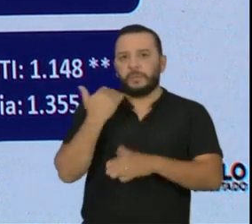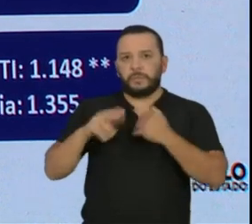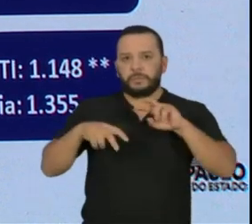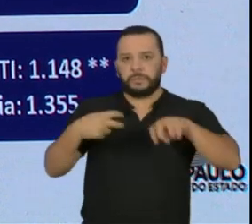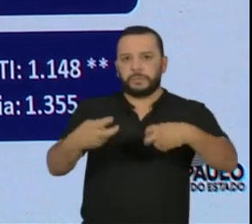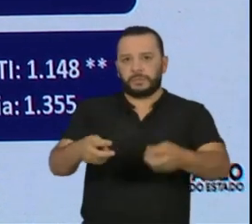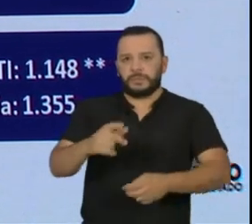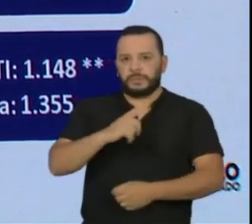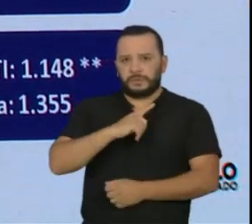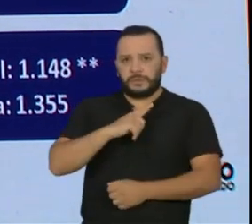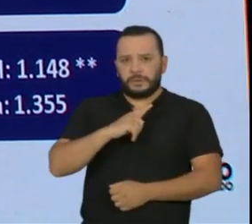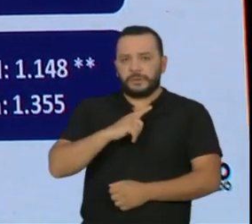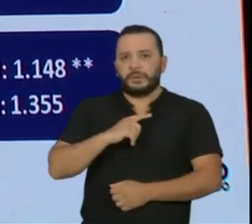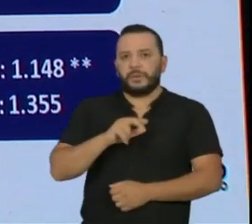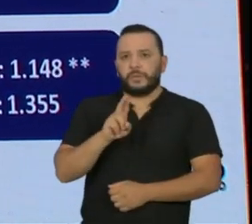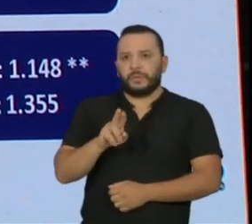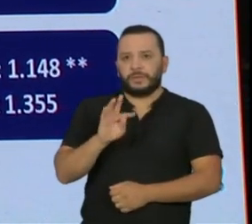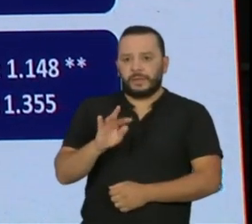regime de terapia intensiva,